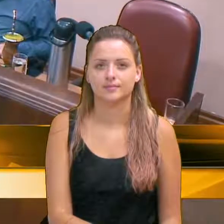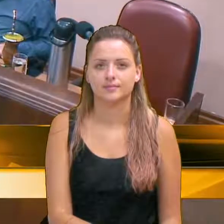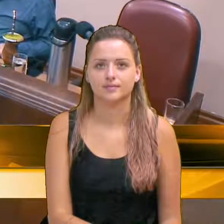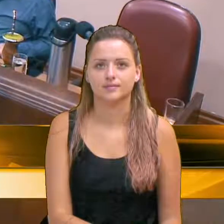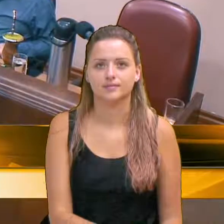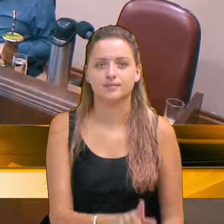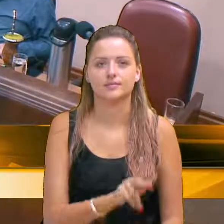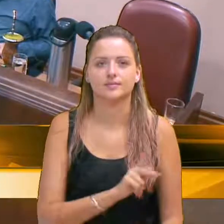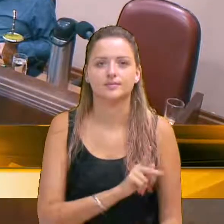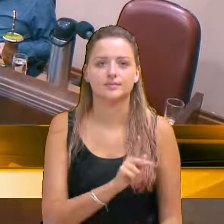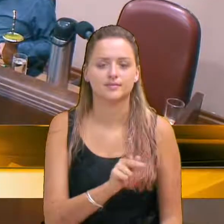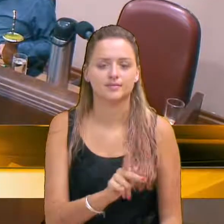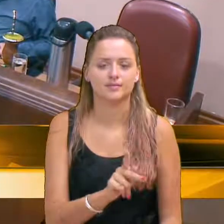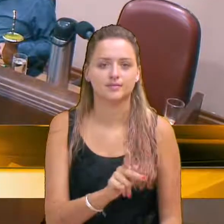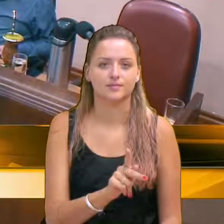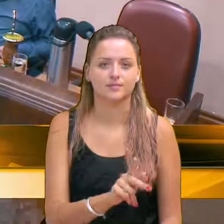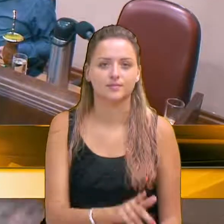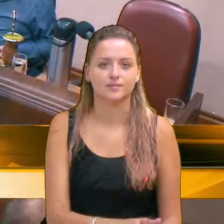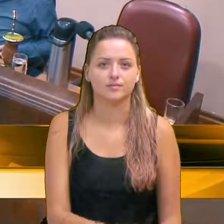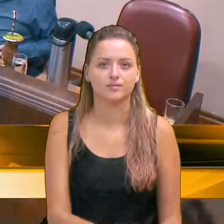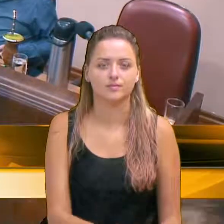Senhor presidente,